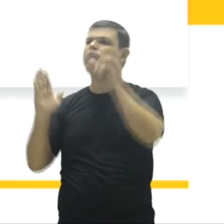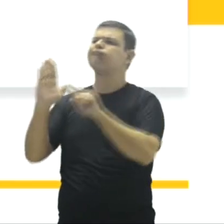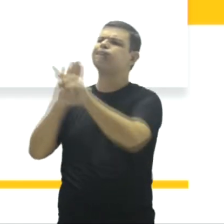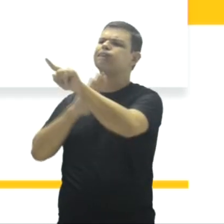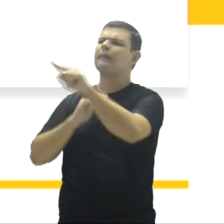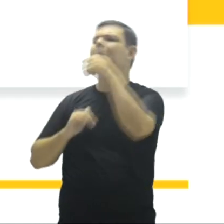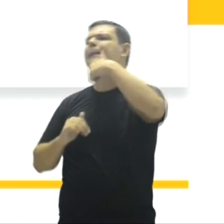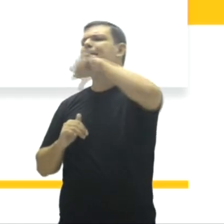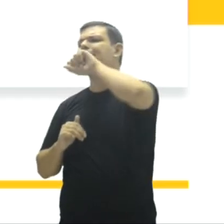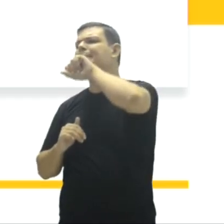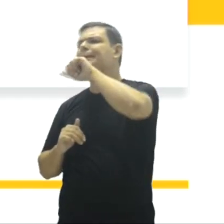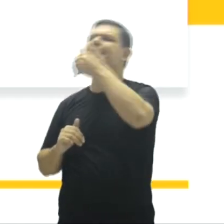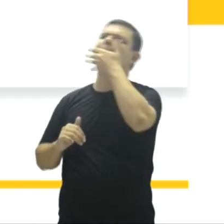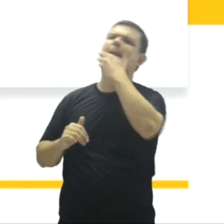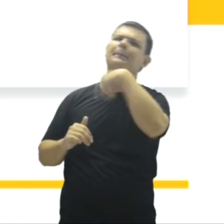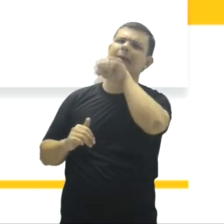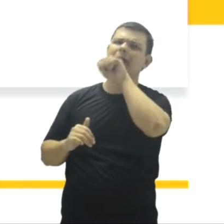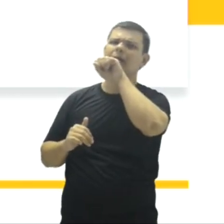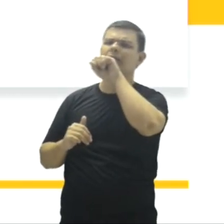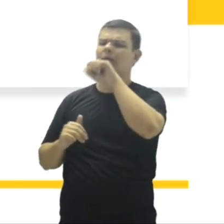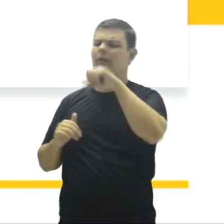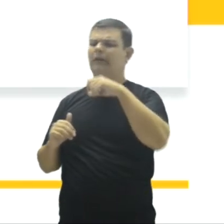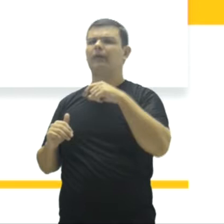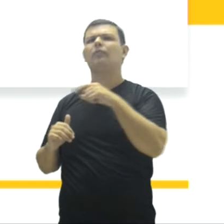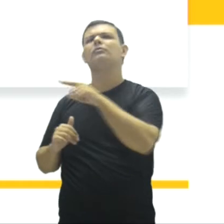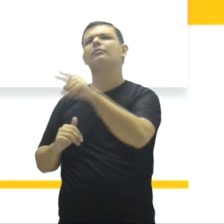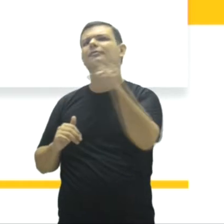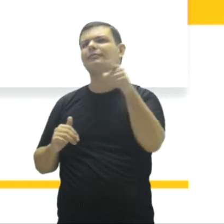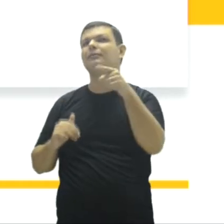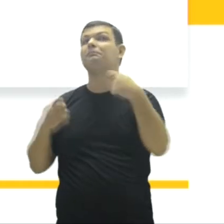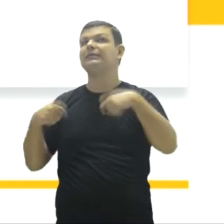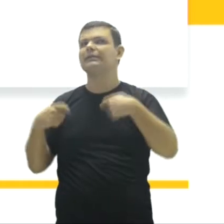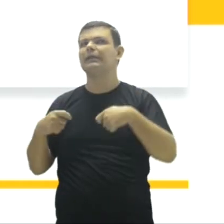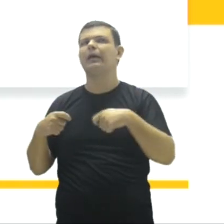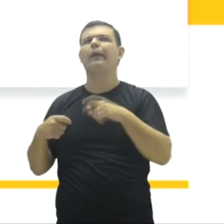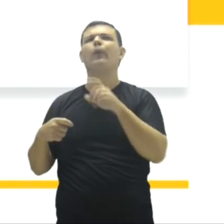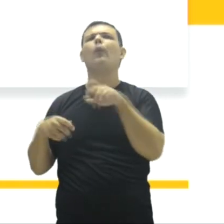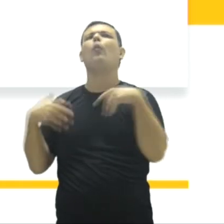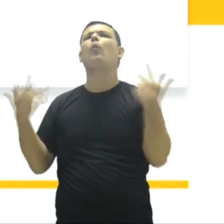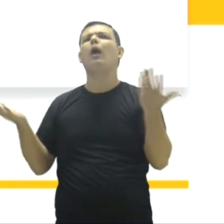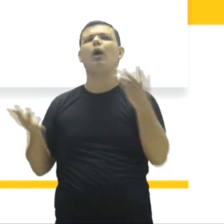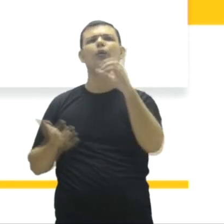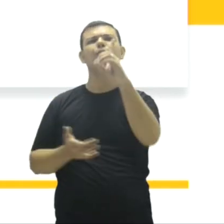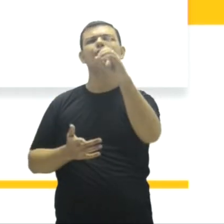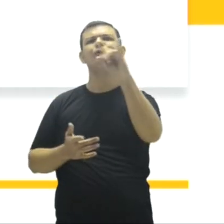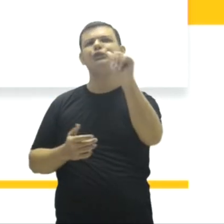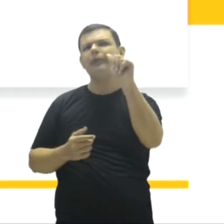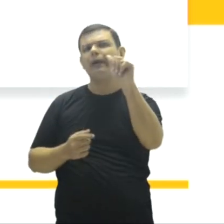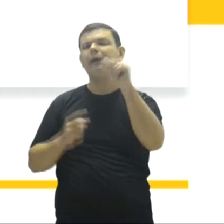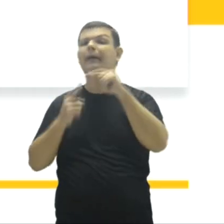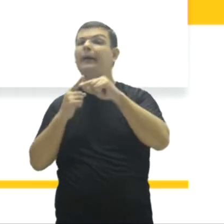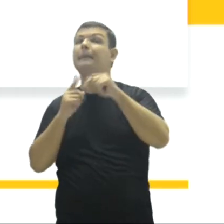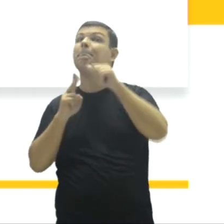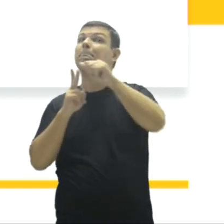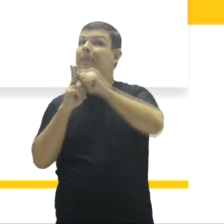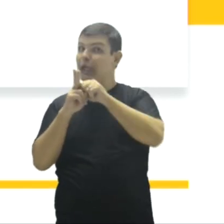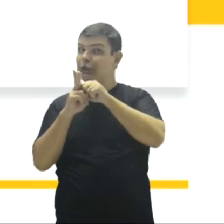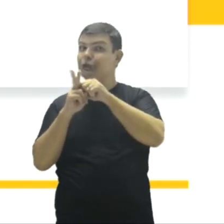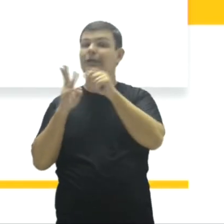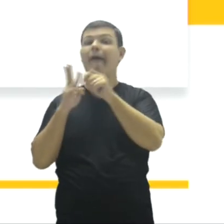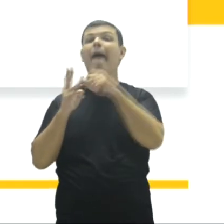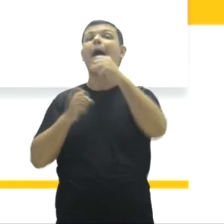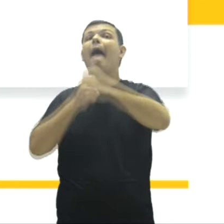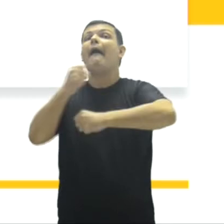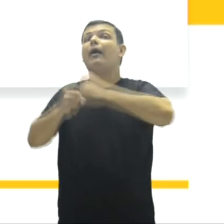perguntar para o seu responsável. O nosso desafio é: qual o dia, mês e ano do seu